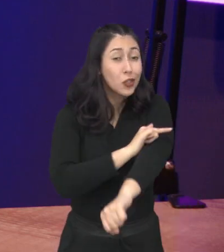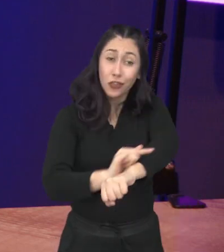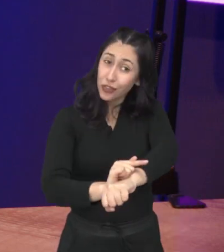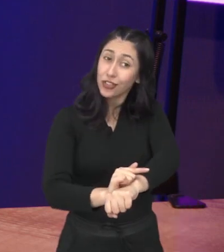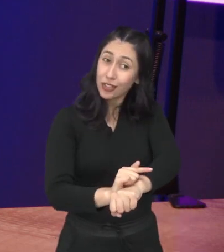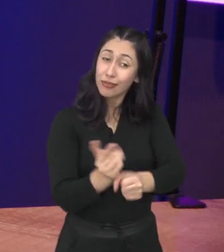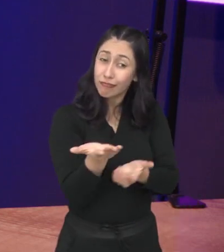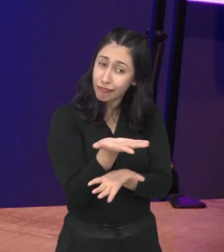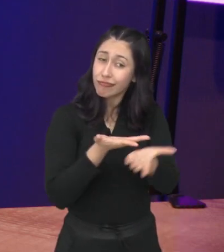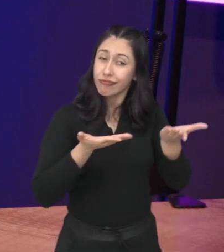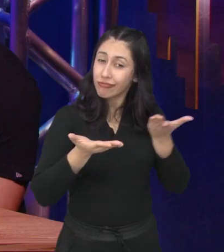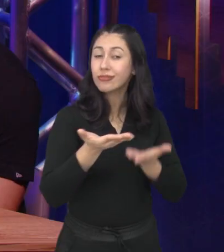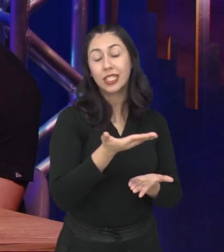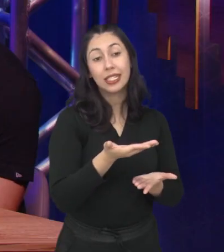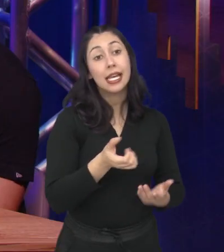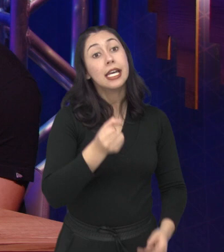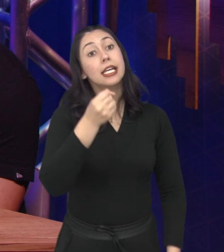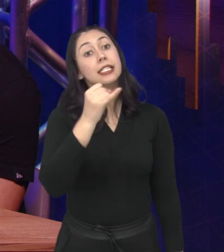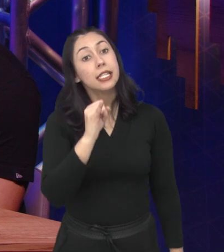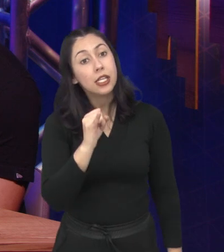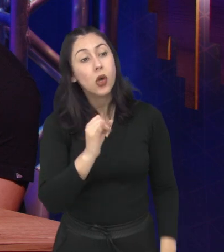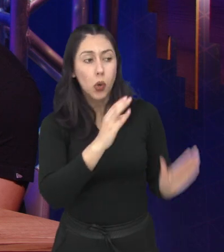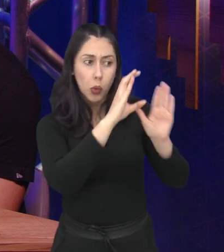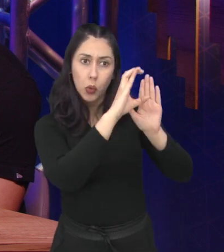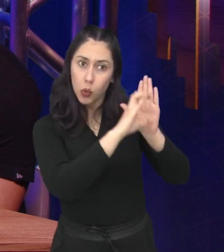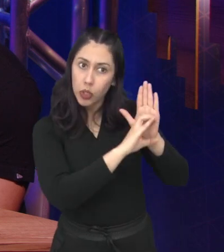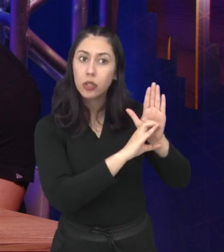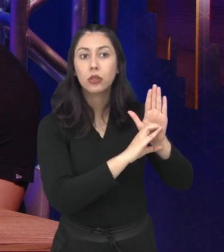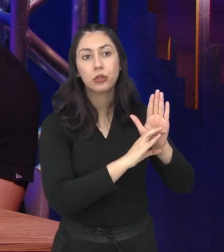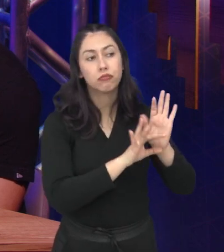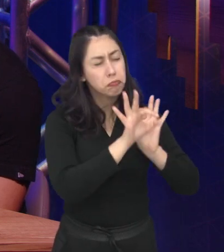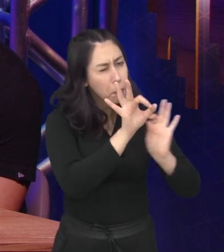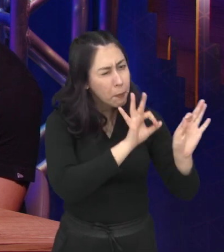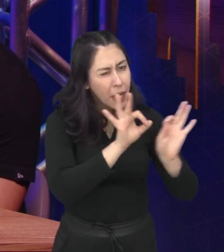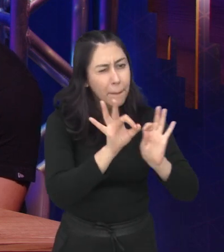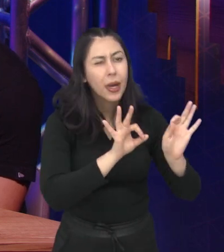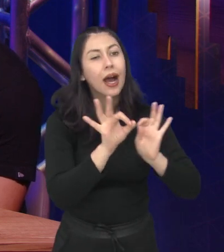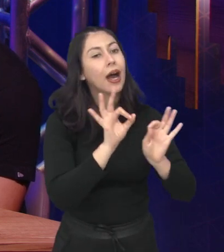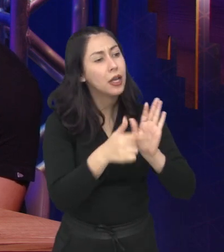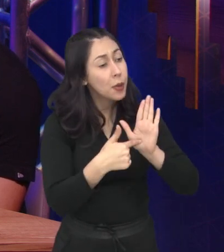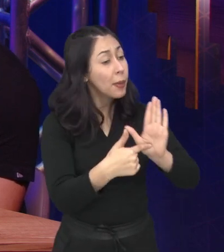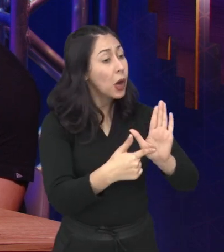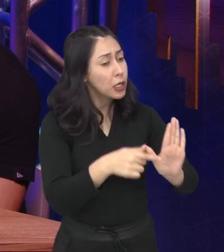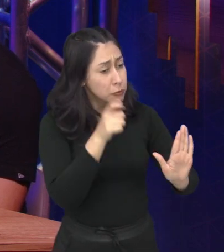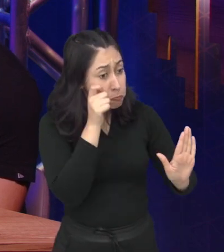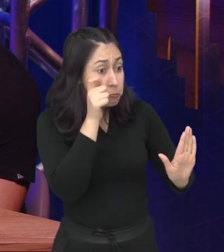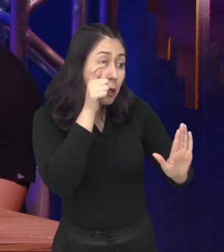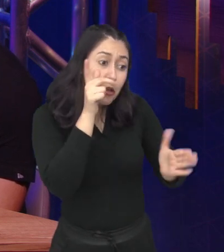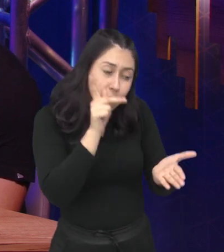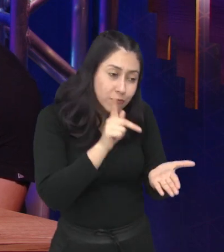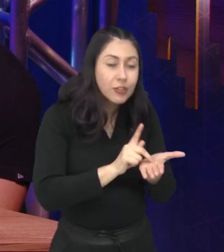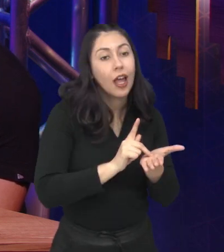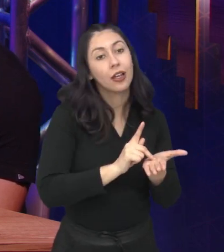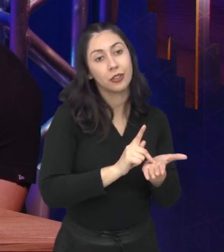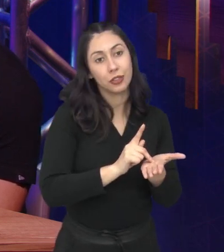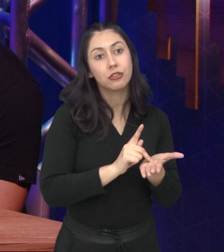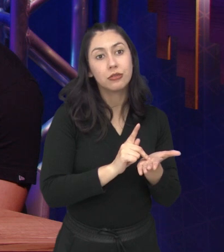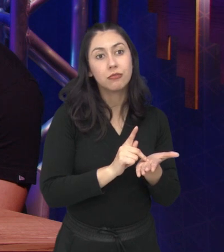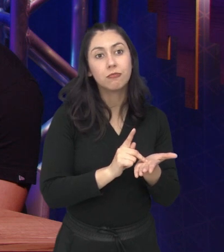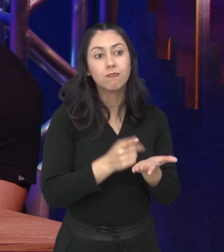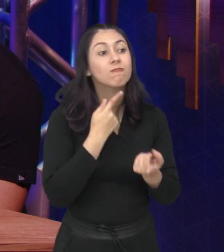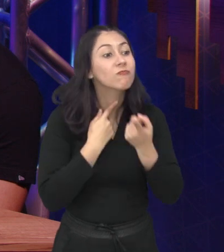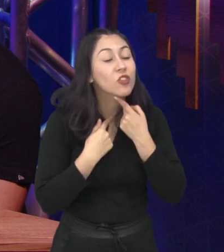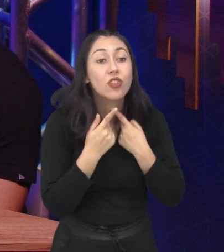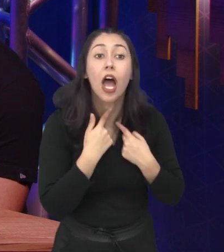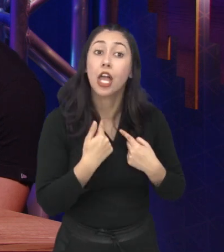Samu? Pra caramba. Exato, ainda mais se você tiver um currículo, monta um currículo, um portfólio, mostra que você está realmente interessado, né? Que você está ali